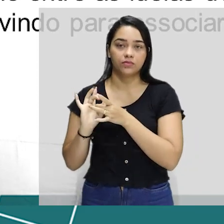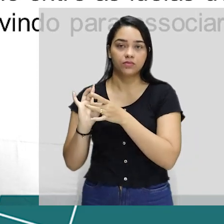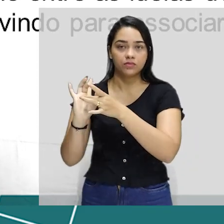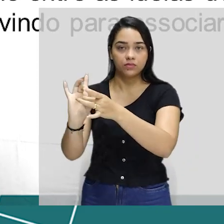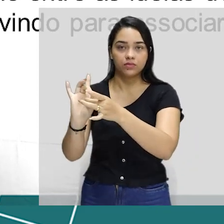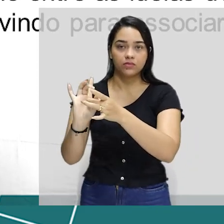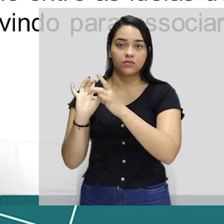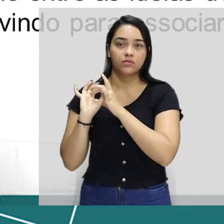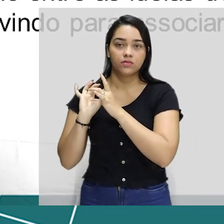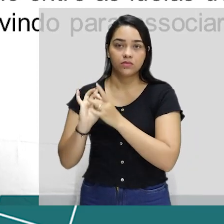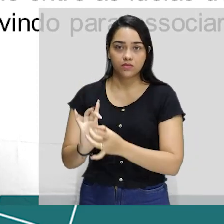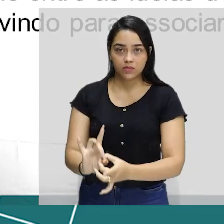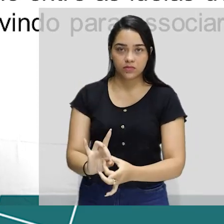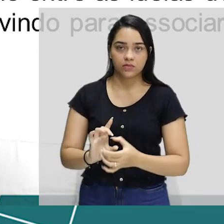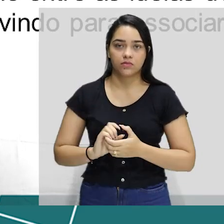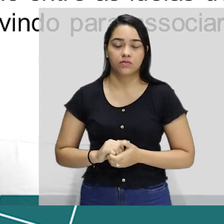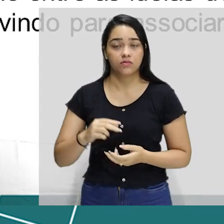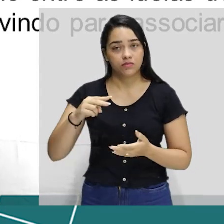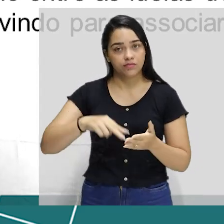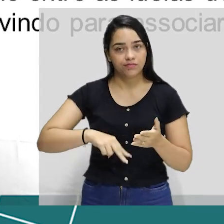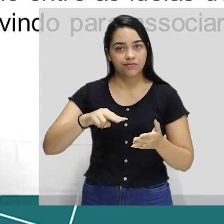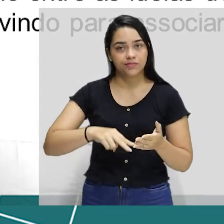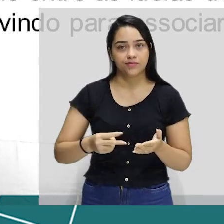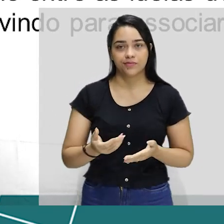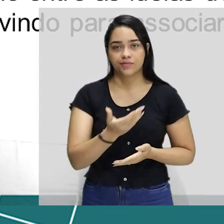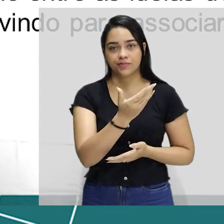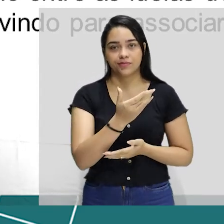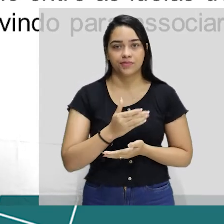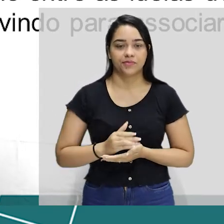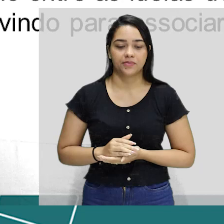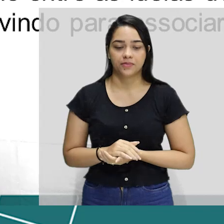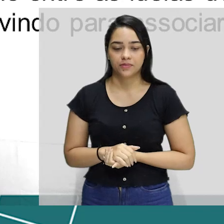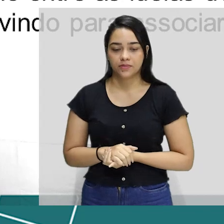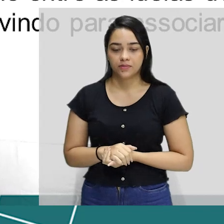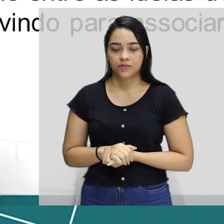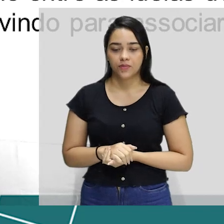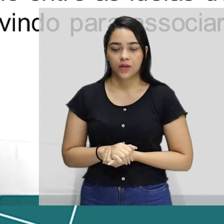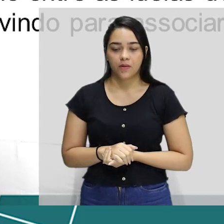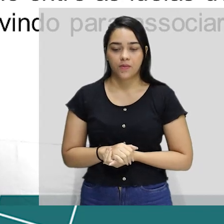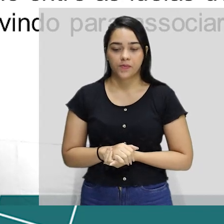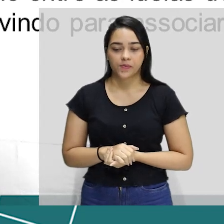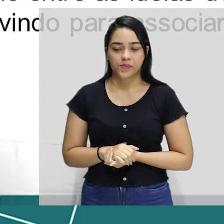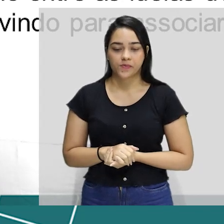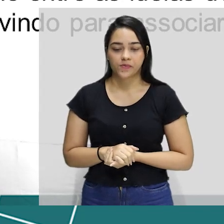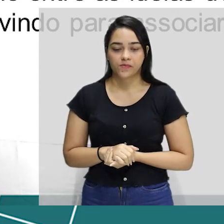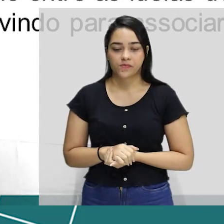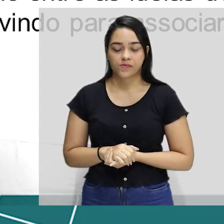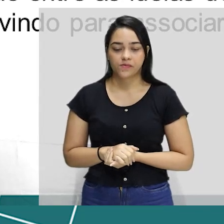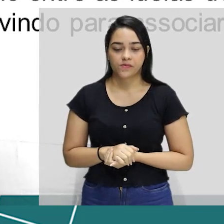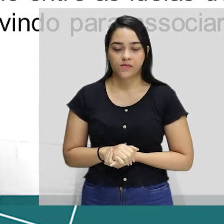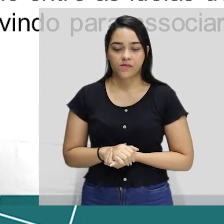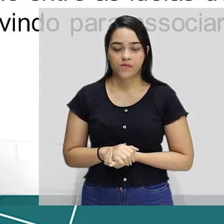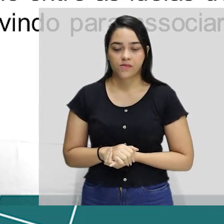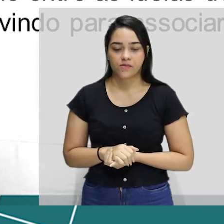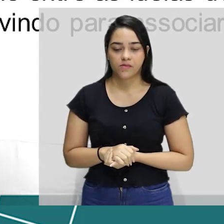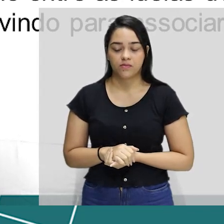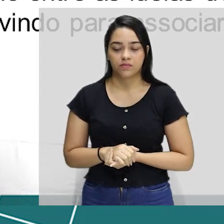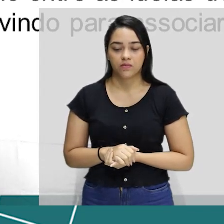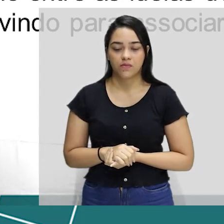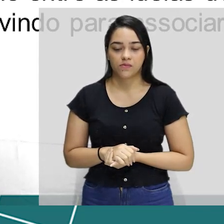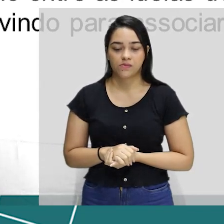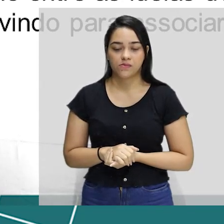coerência, o elemento que é responsável por garantir a fluência, a clareza e a não contradição